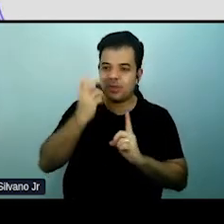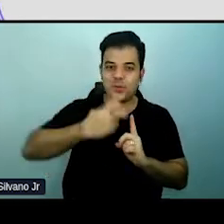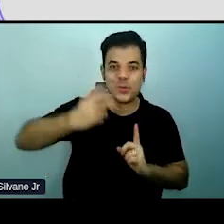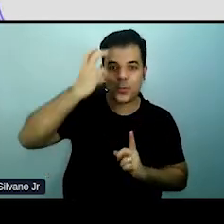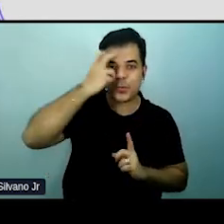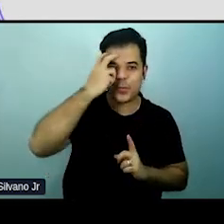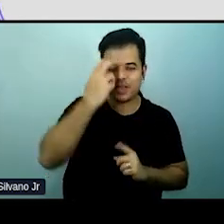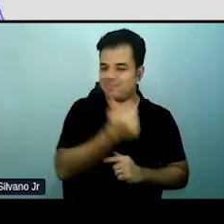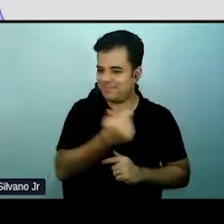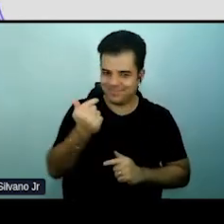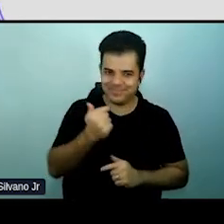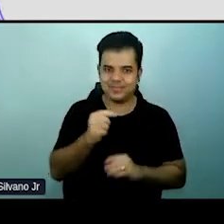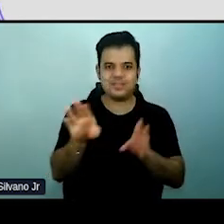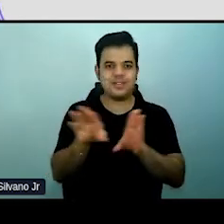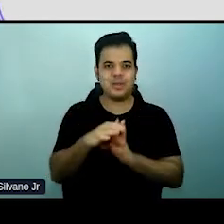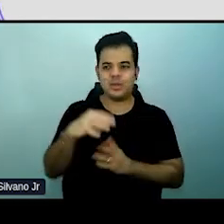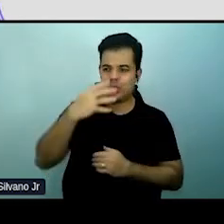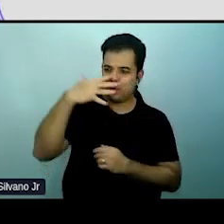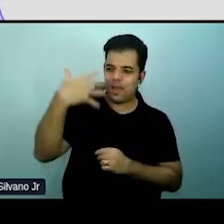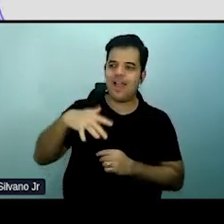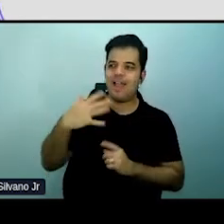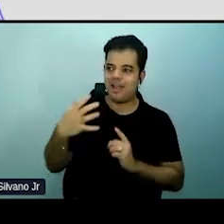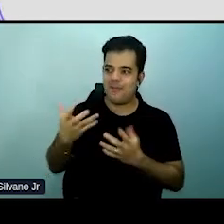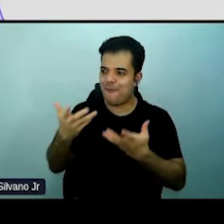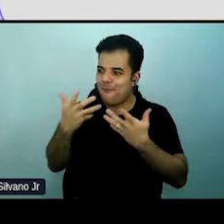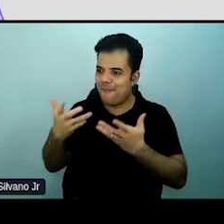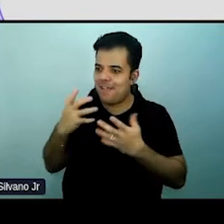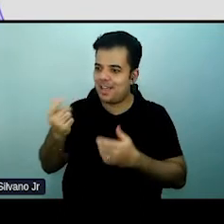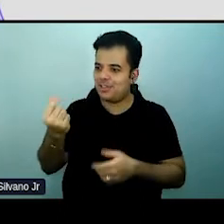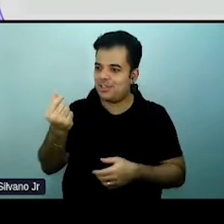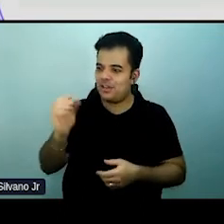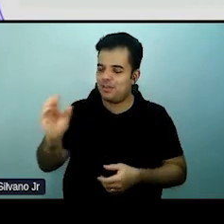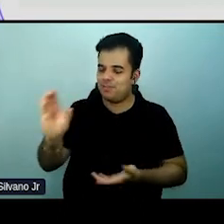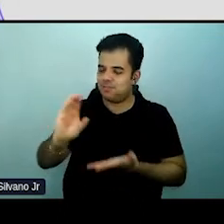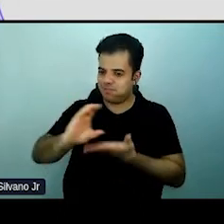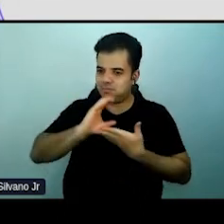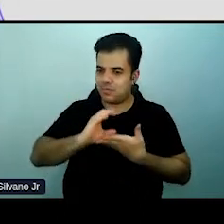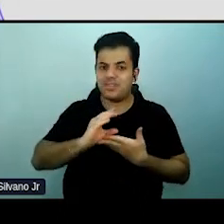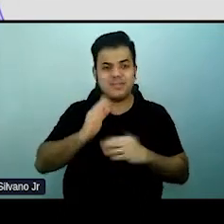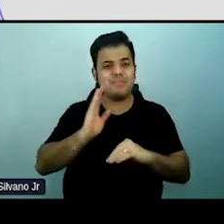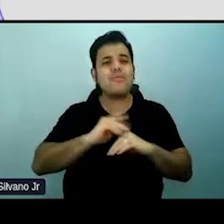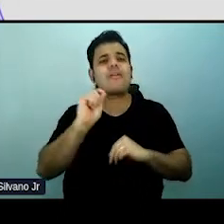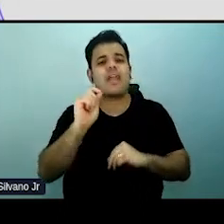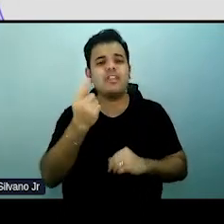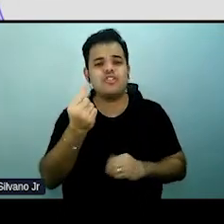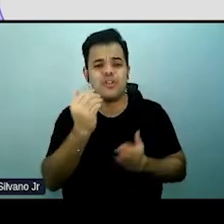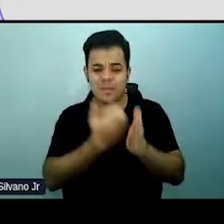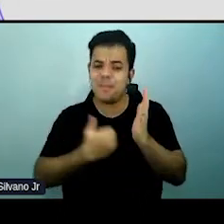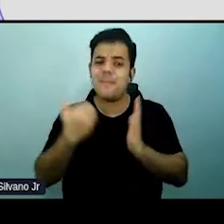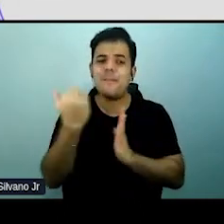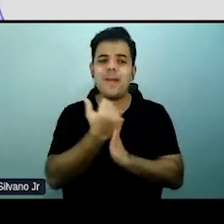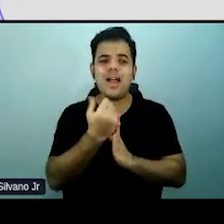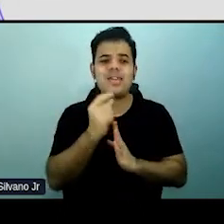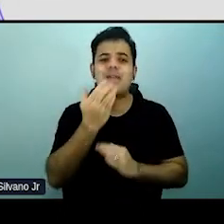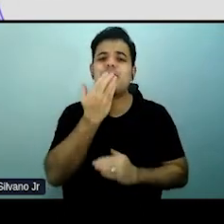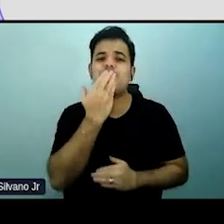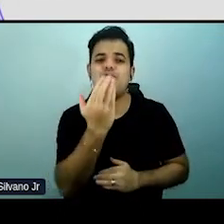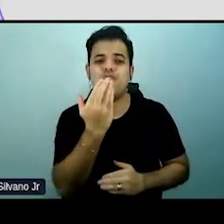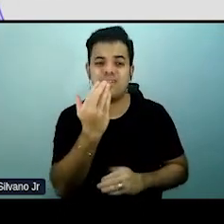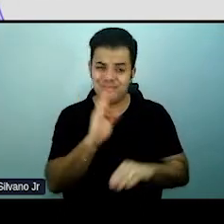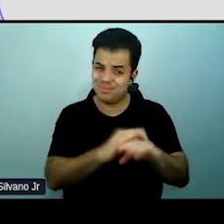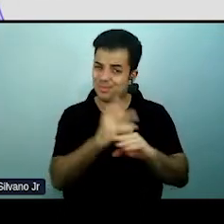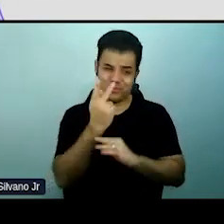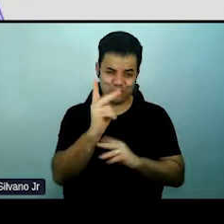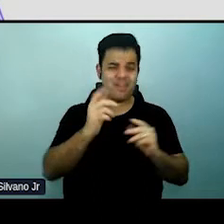cultural, que, nossa, vou pedir aumento, mas a melhor pessoa para pedir aumento é você, e não outra pessoa que possa falar. E a gente